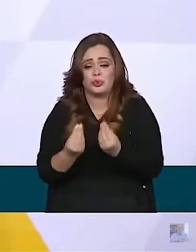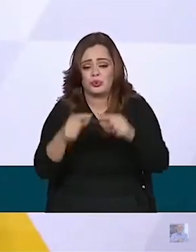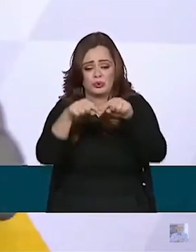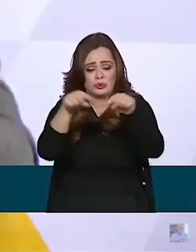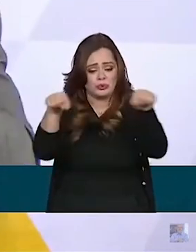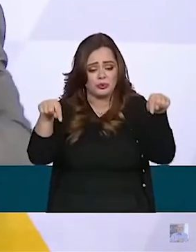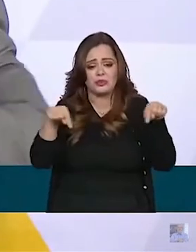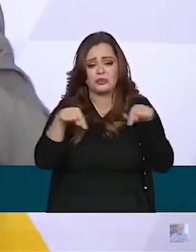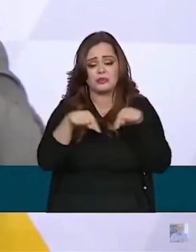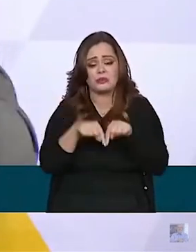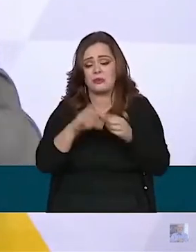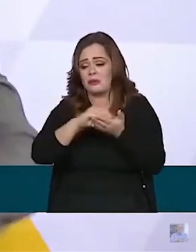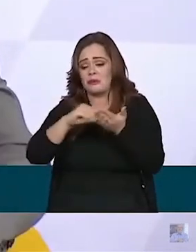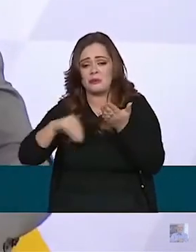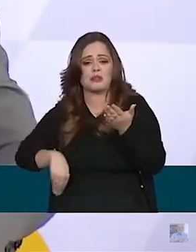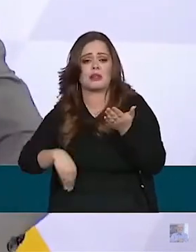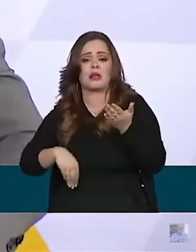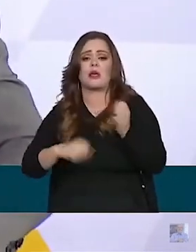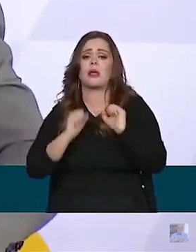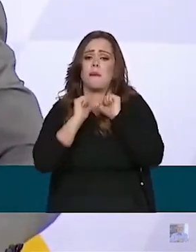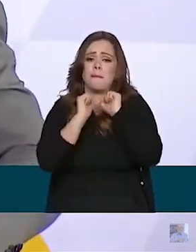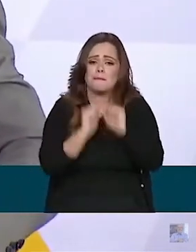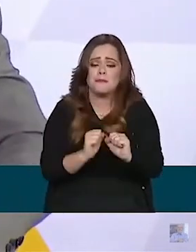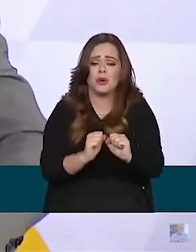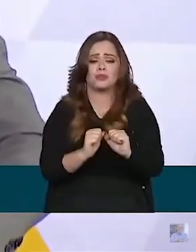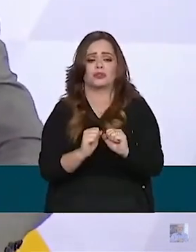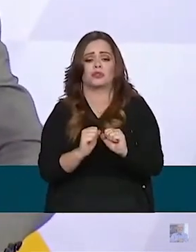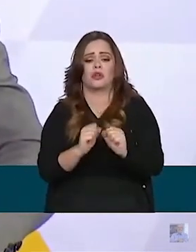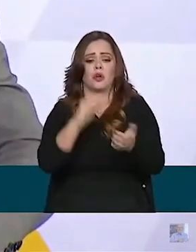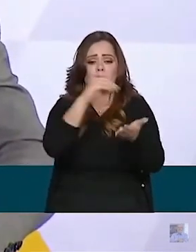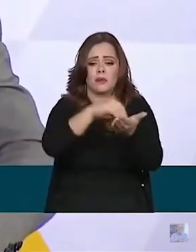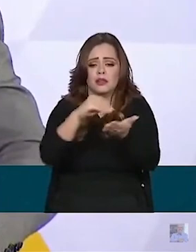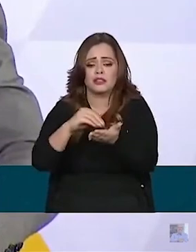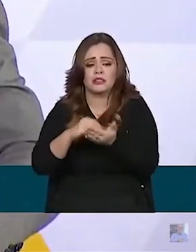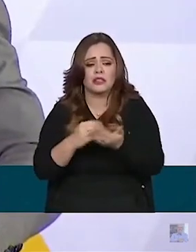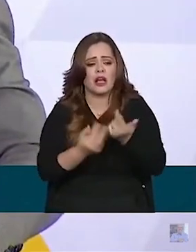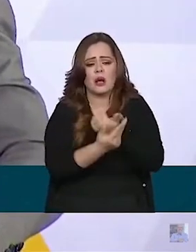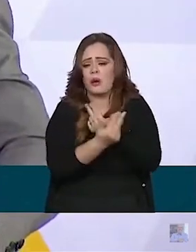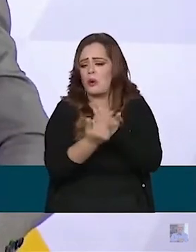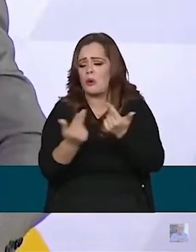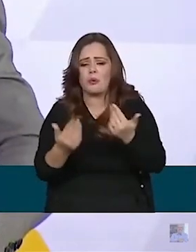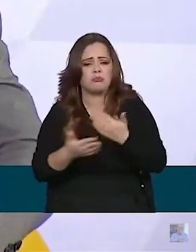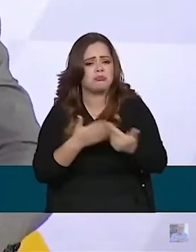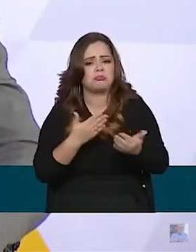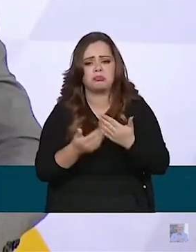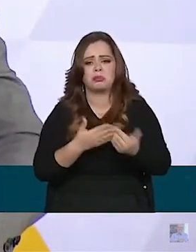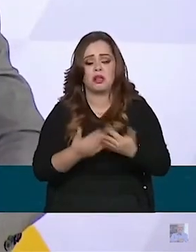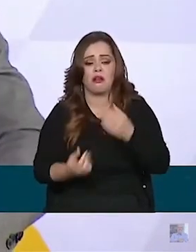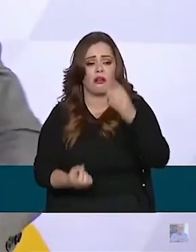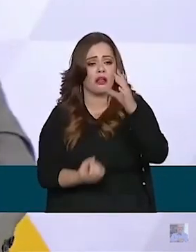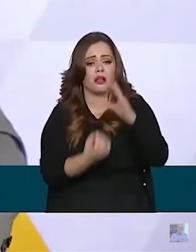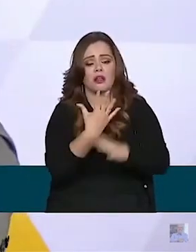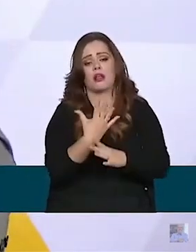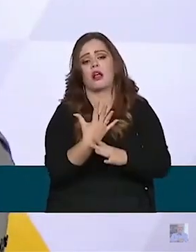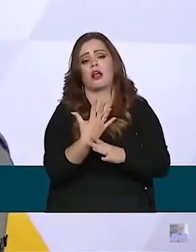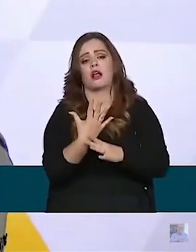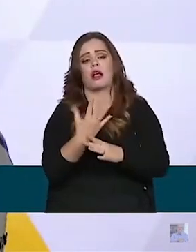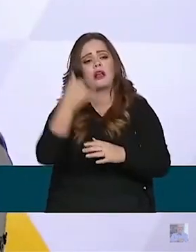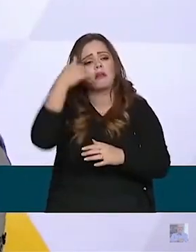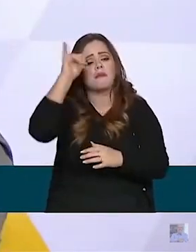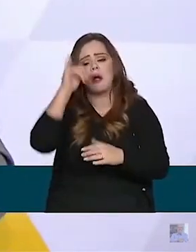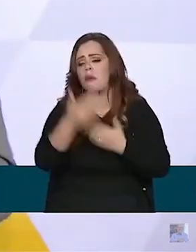terra degradadas que a gente pode recuperar e plantar o que a gente quiser e criar o que a gente quiser de